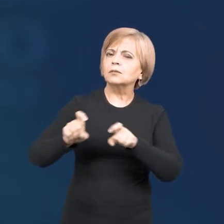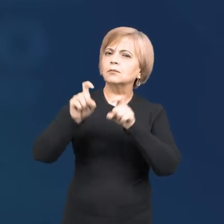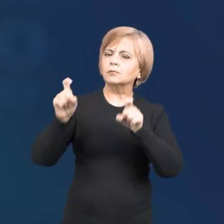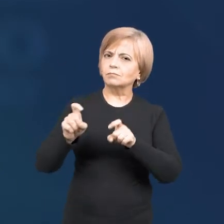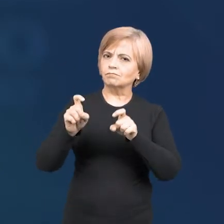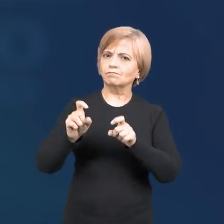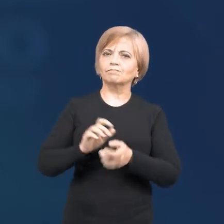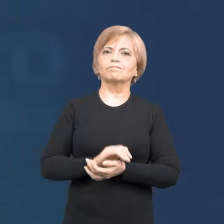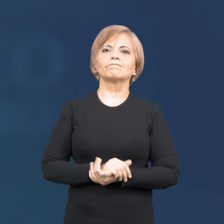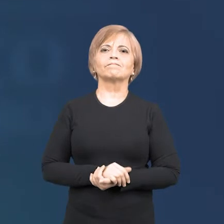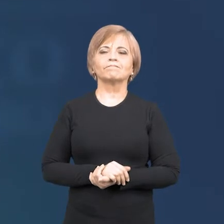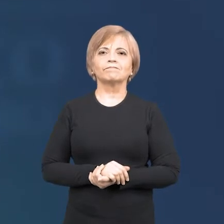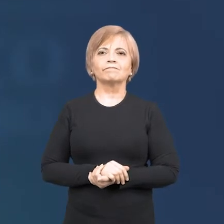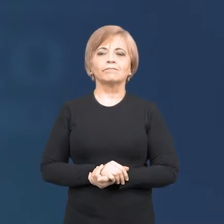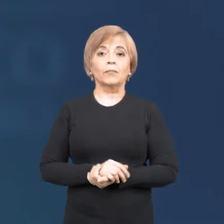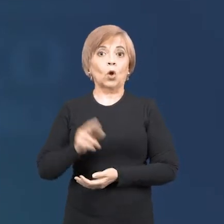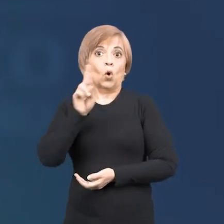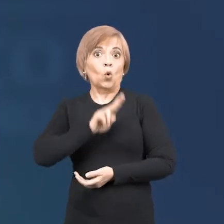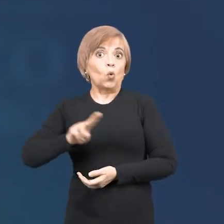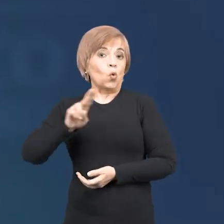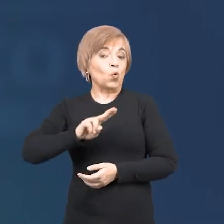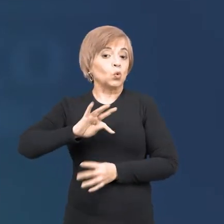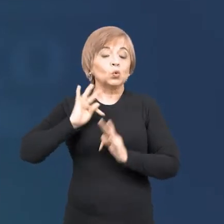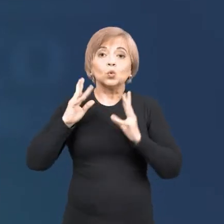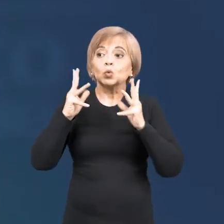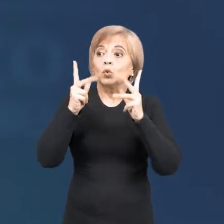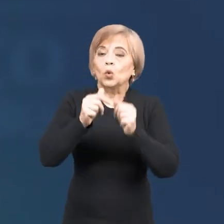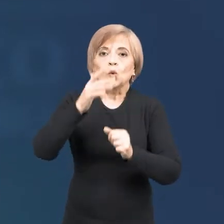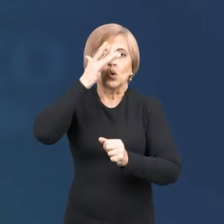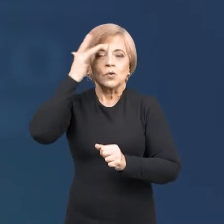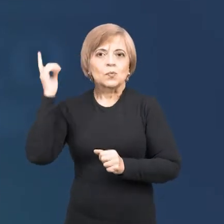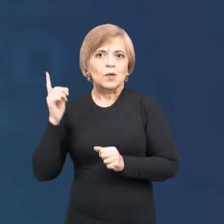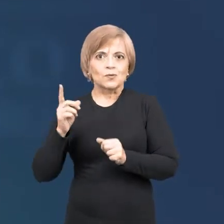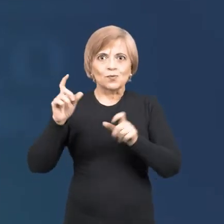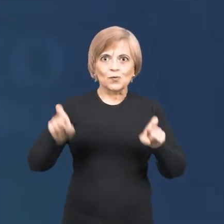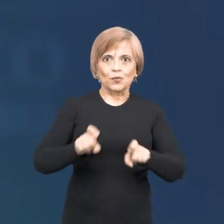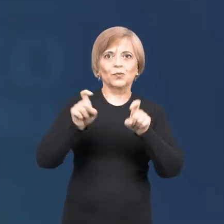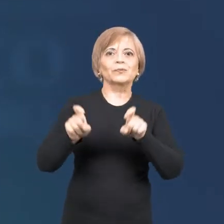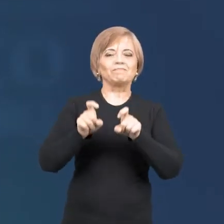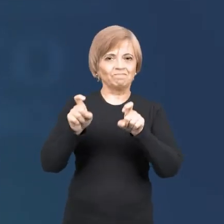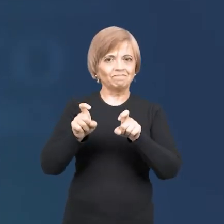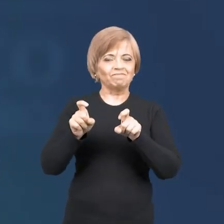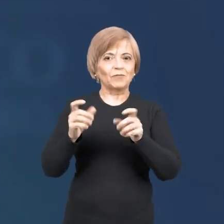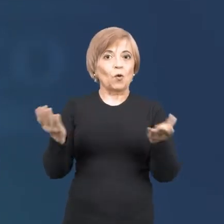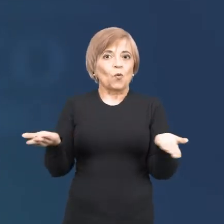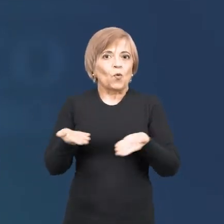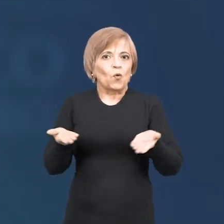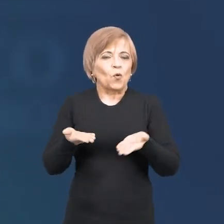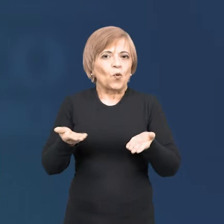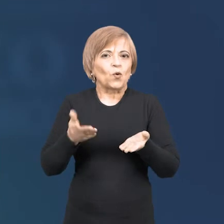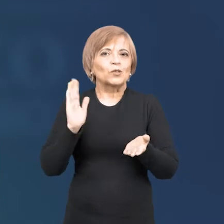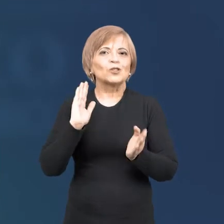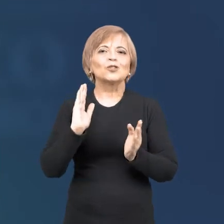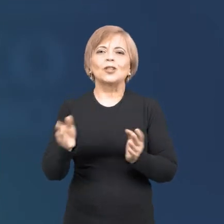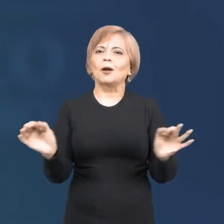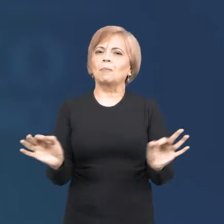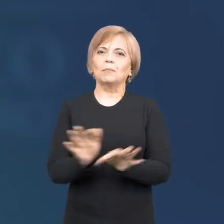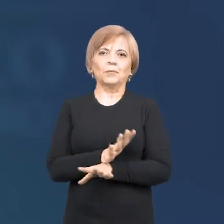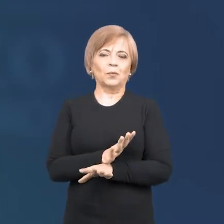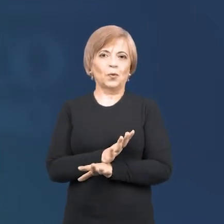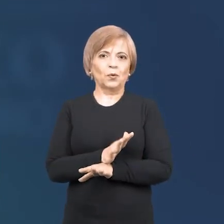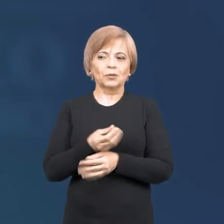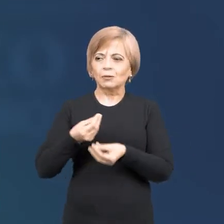ferramentas digitais. E o uso maciço dessas ferramentas digitais, hoje já